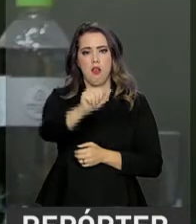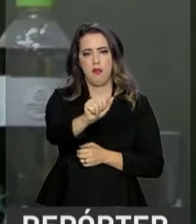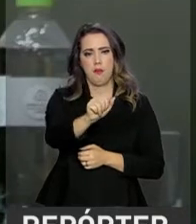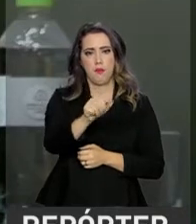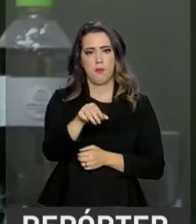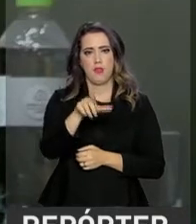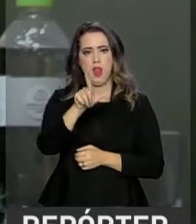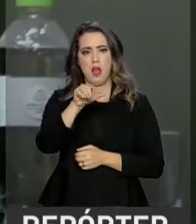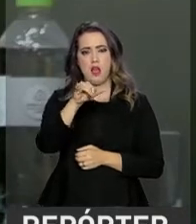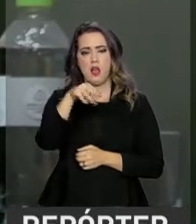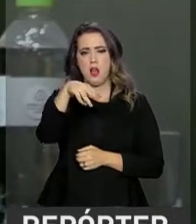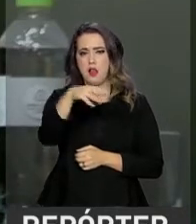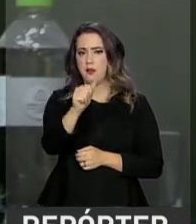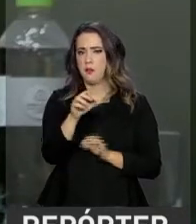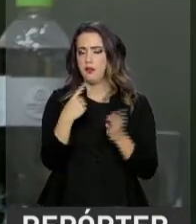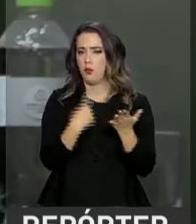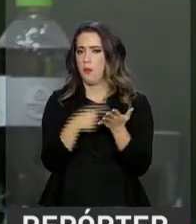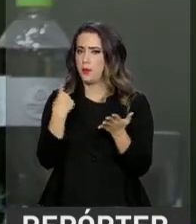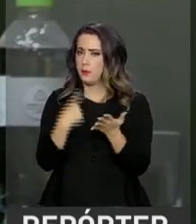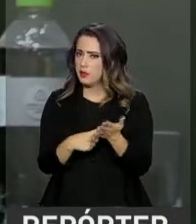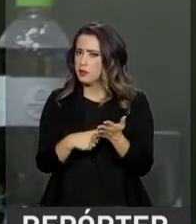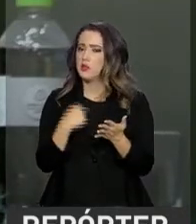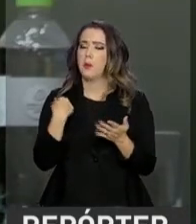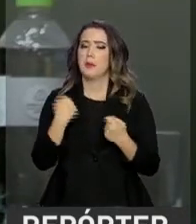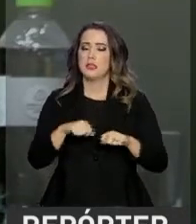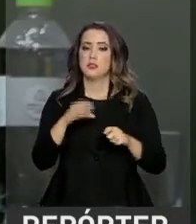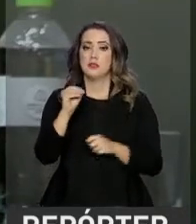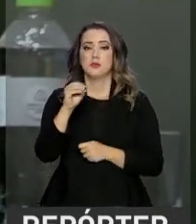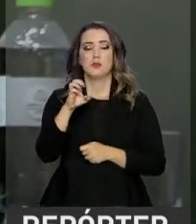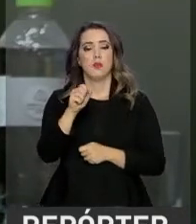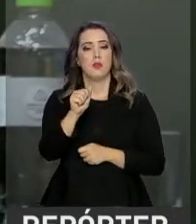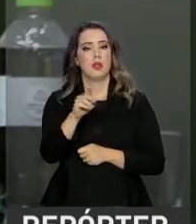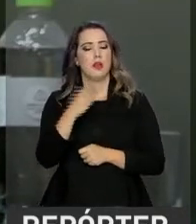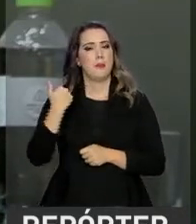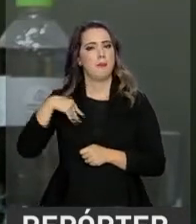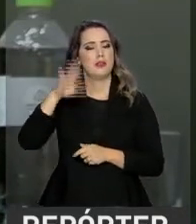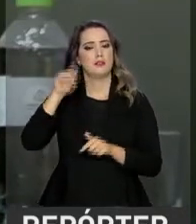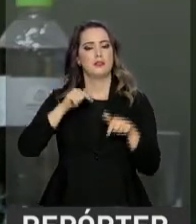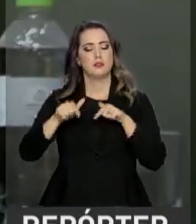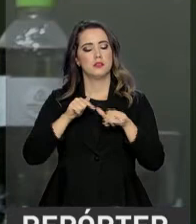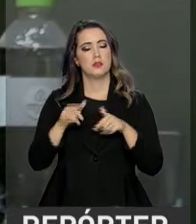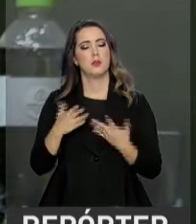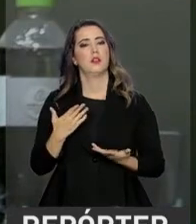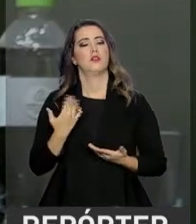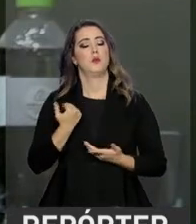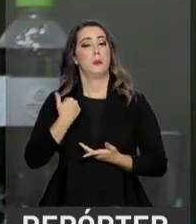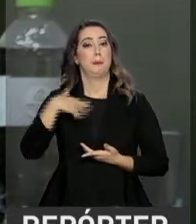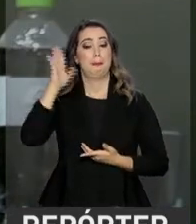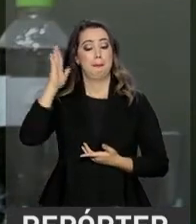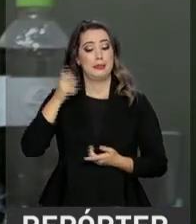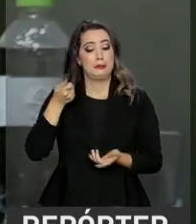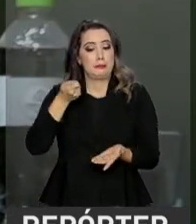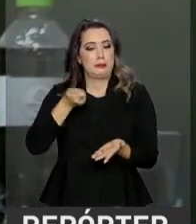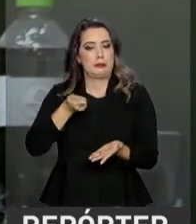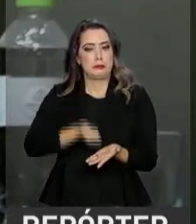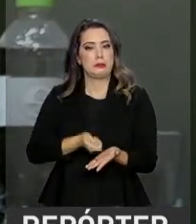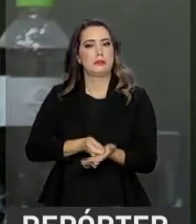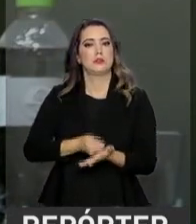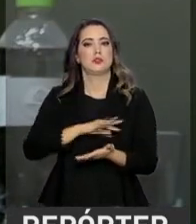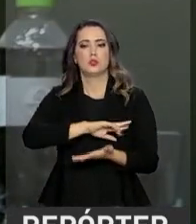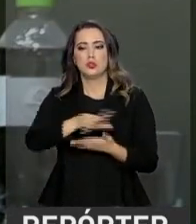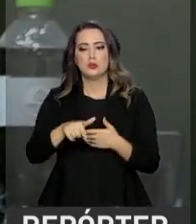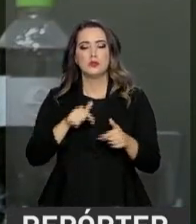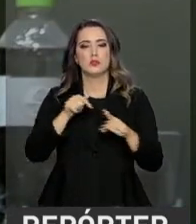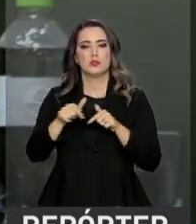matéria por isso nós queremos uma é a cada vez mais atraente uma jóia que o seu acervo de instrumentos